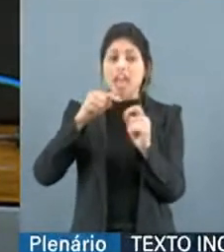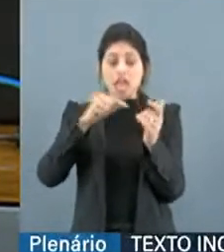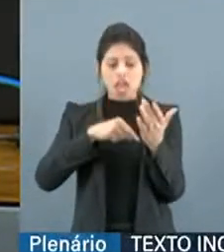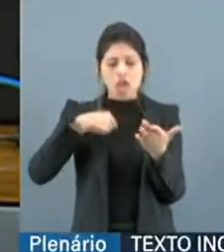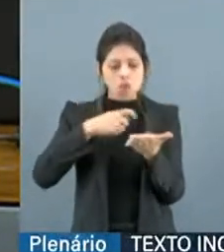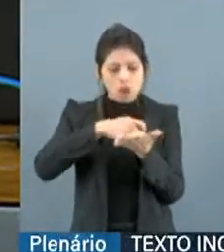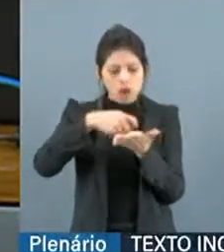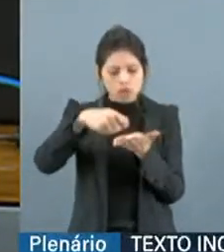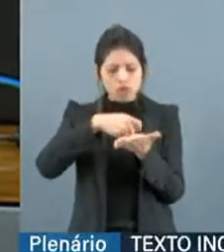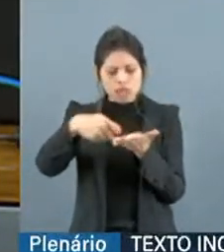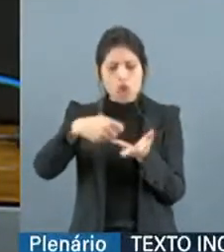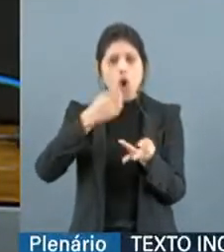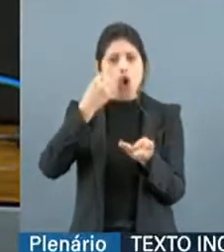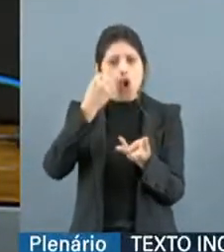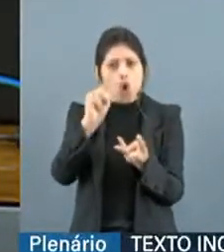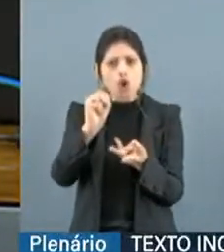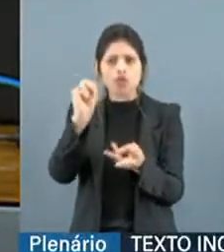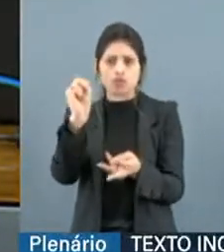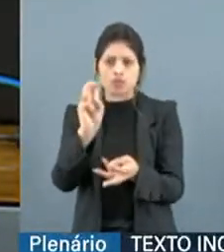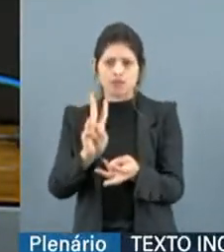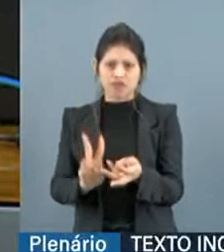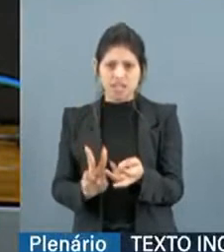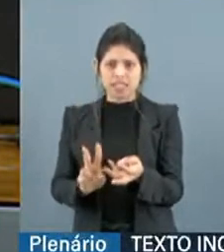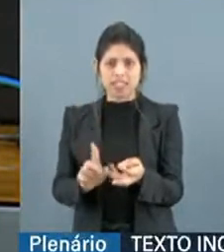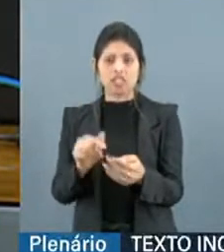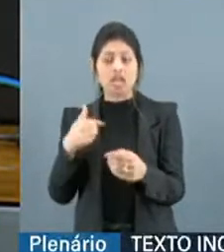com a deputada que me antecedeu